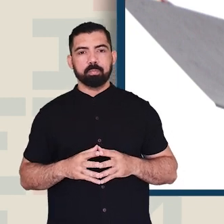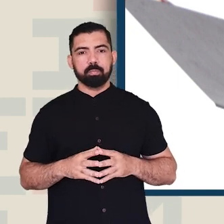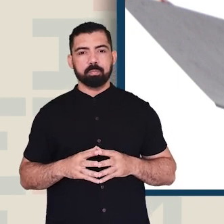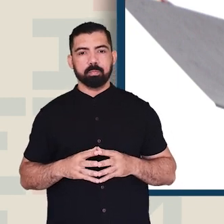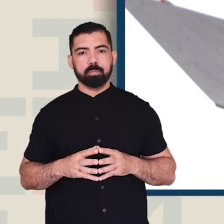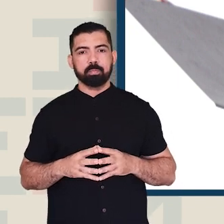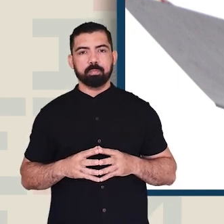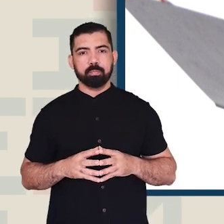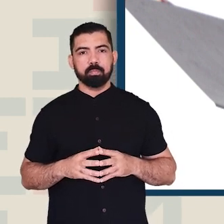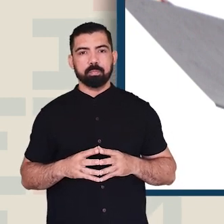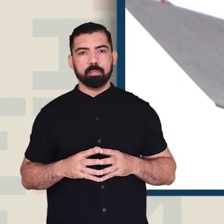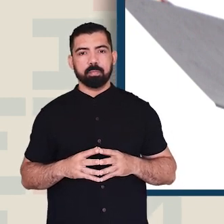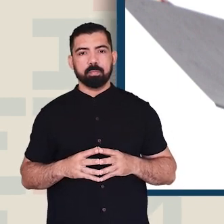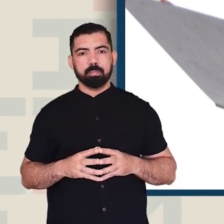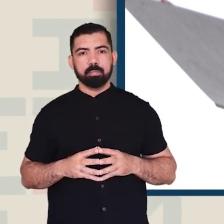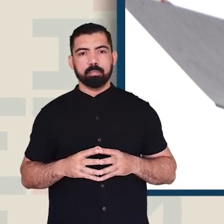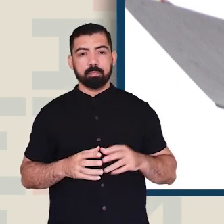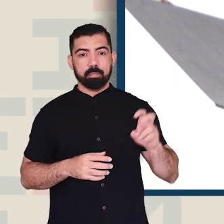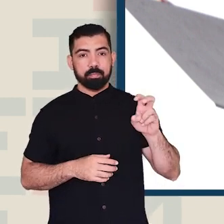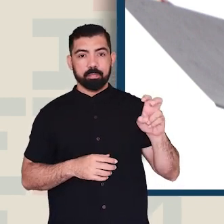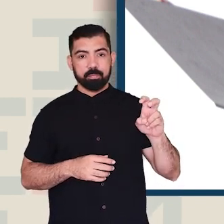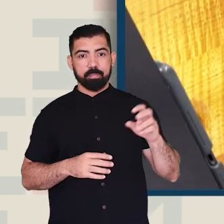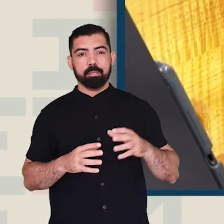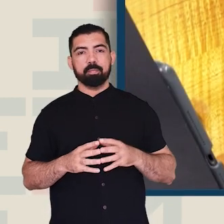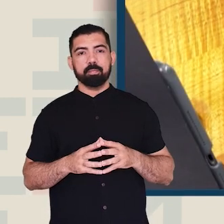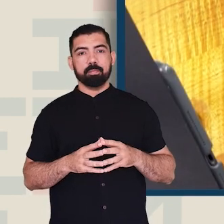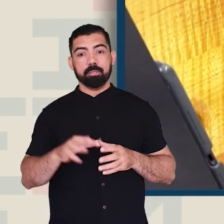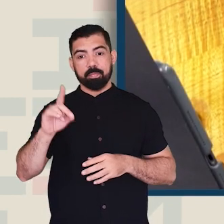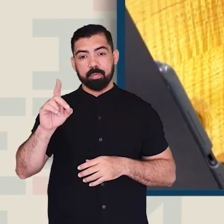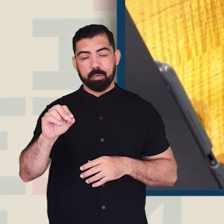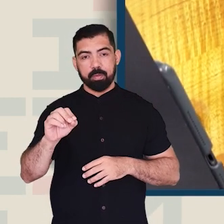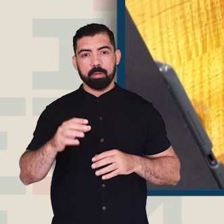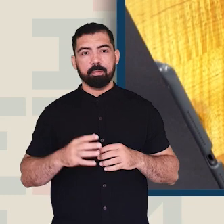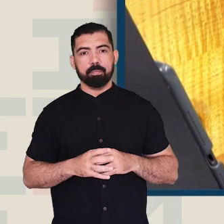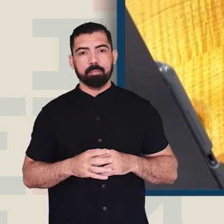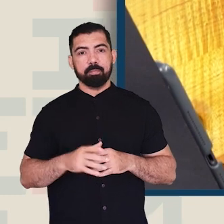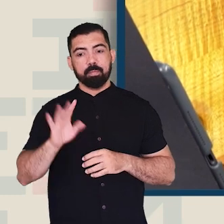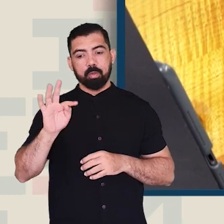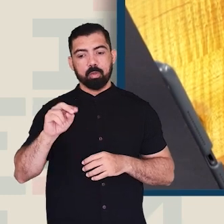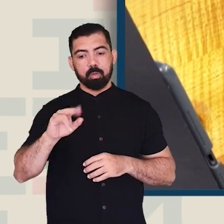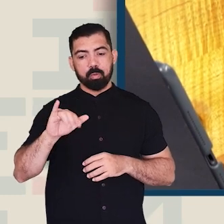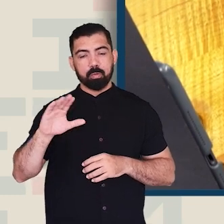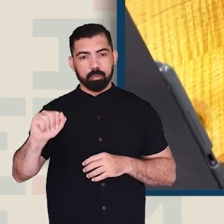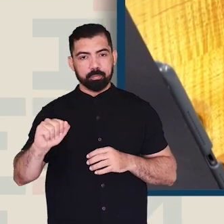solta, quinta casa, Dó, tônica,